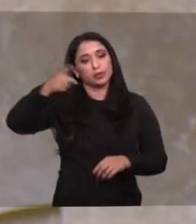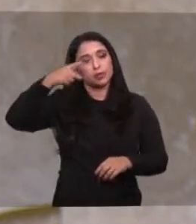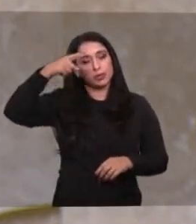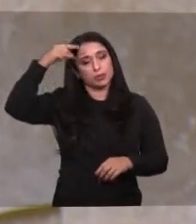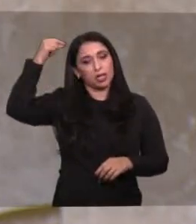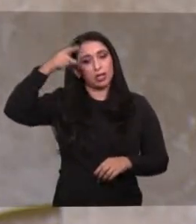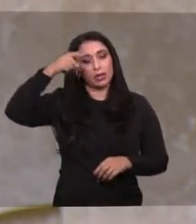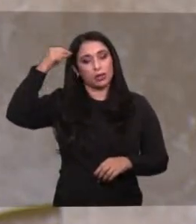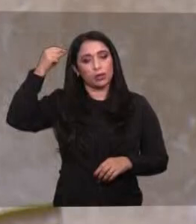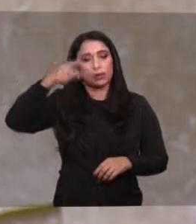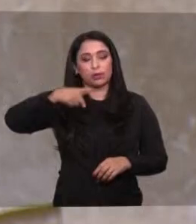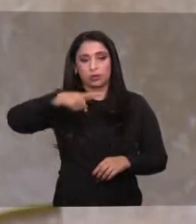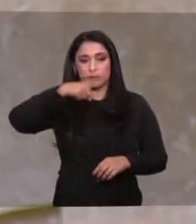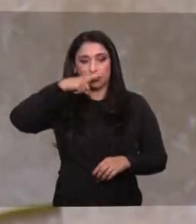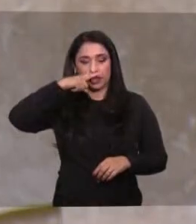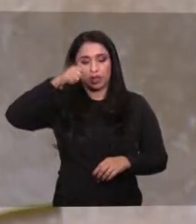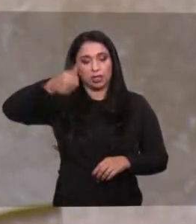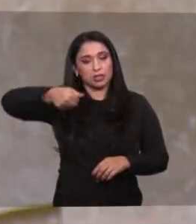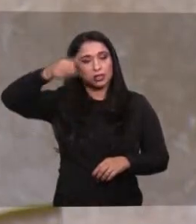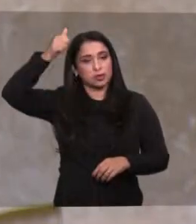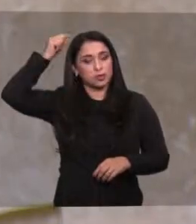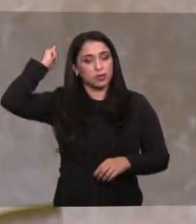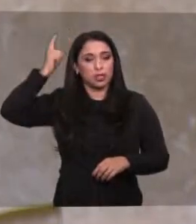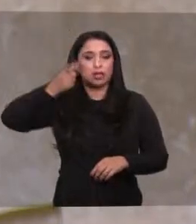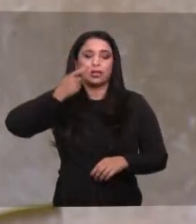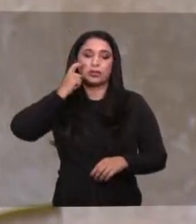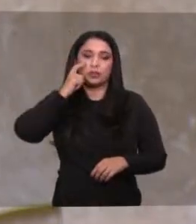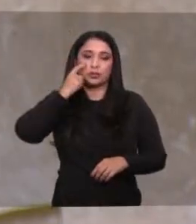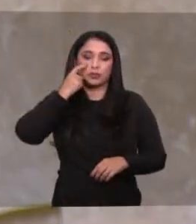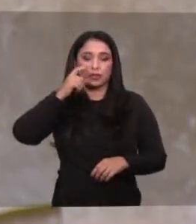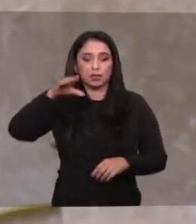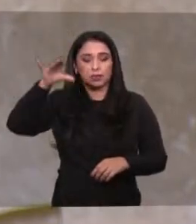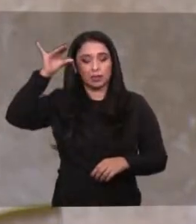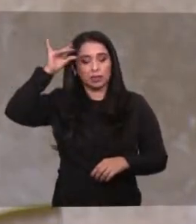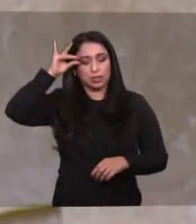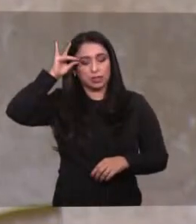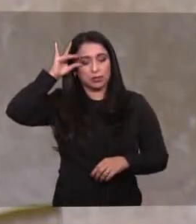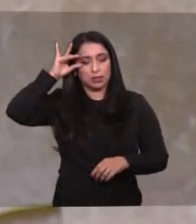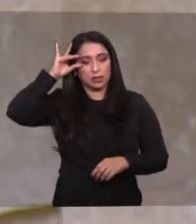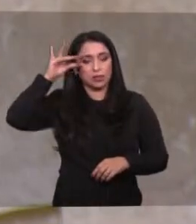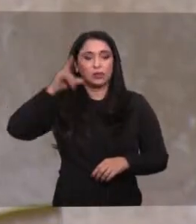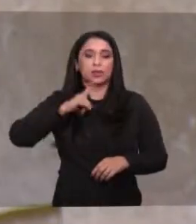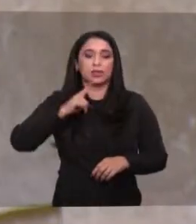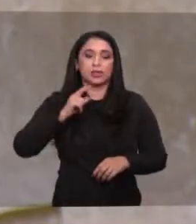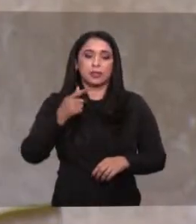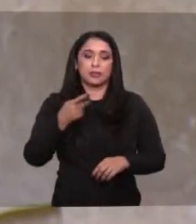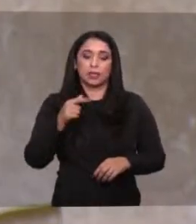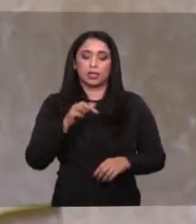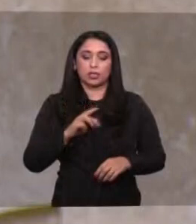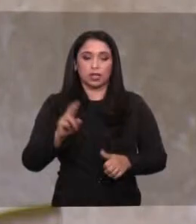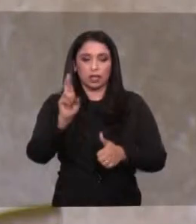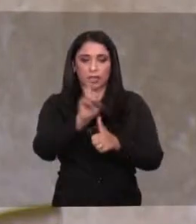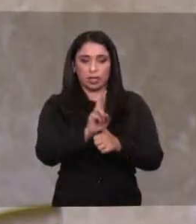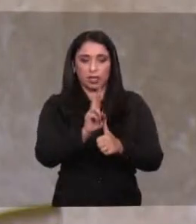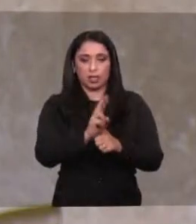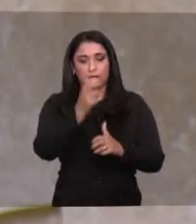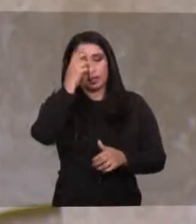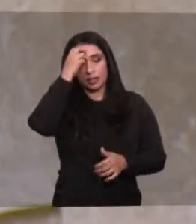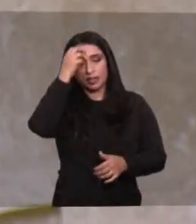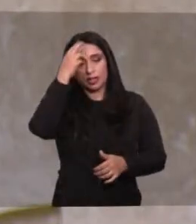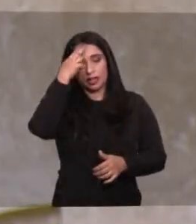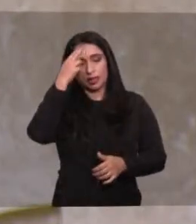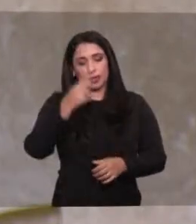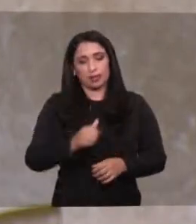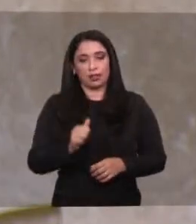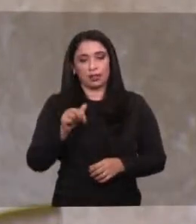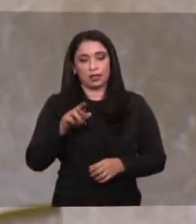Barroso, Edson Fachin, Alexandre de Moraes, Nunes Marques e André Mendonça. Procurador-Geral da República, Dr. Antônio Augusto Brandão